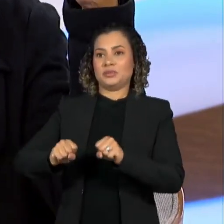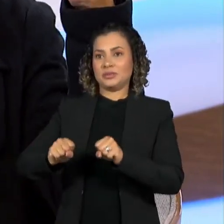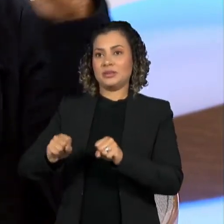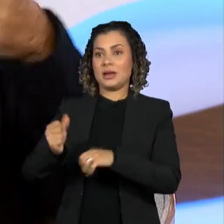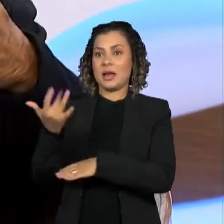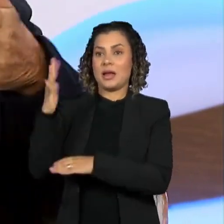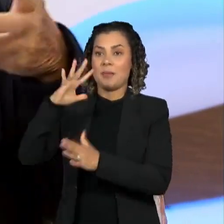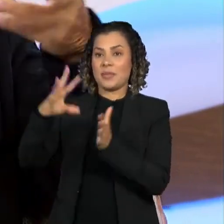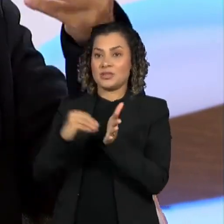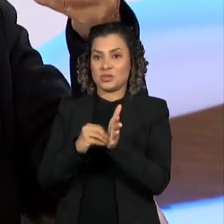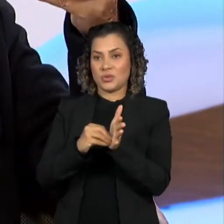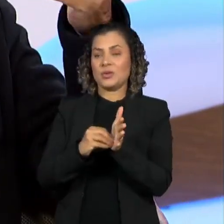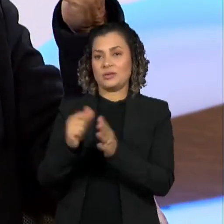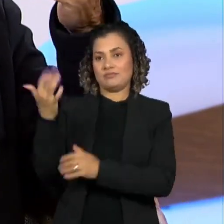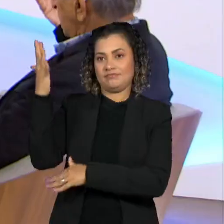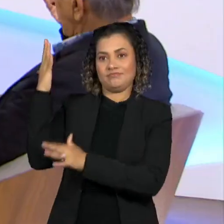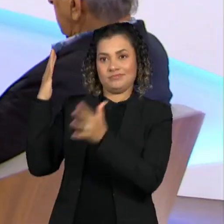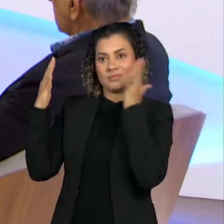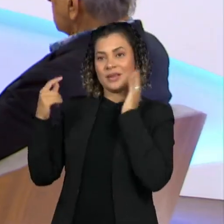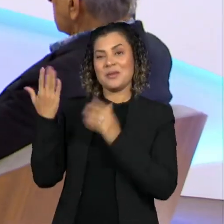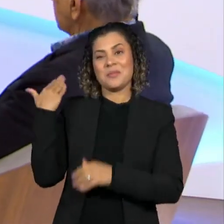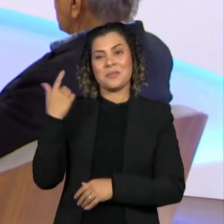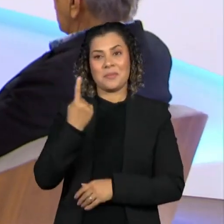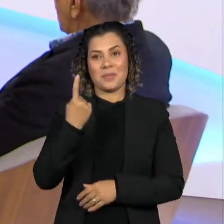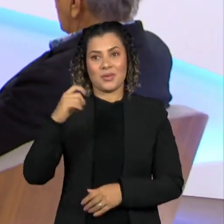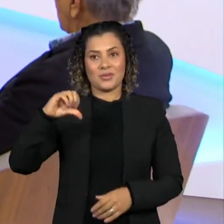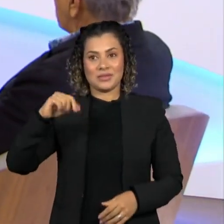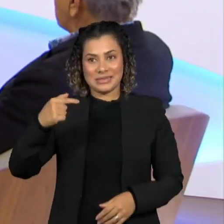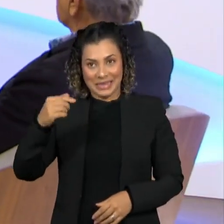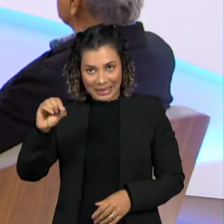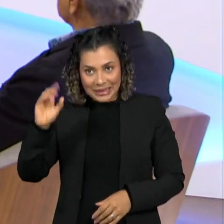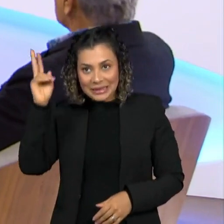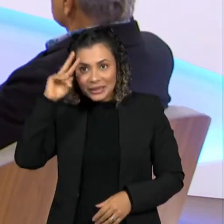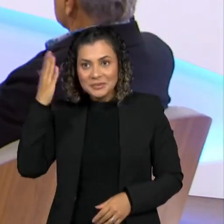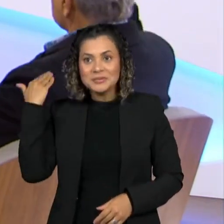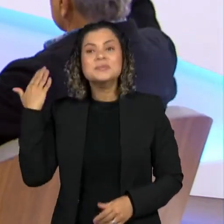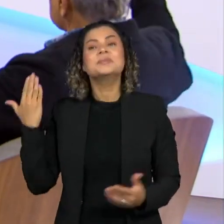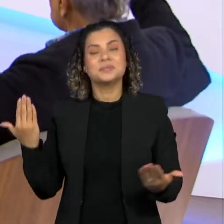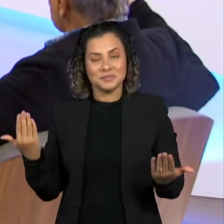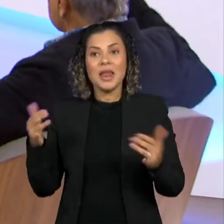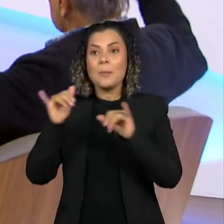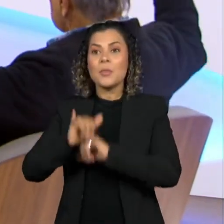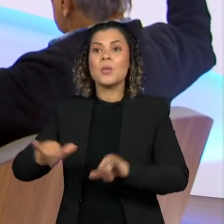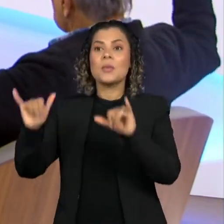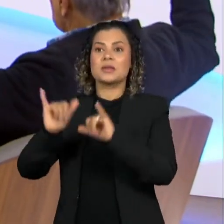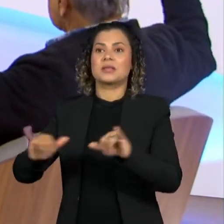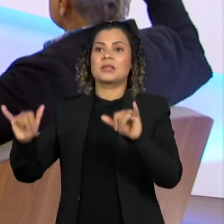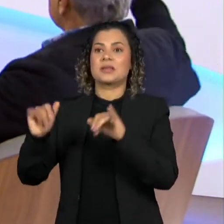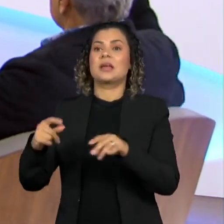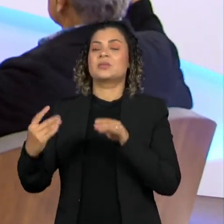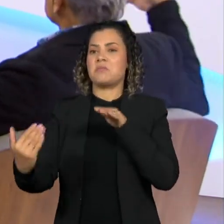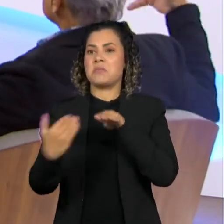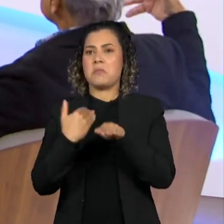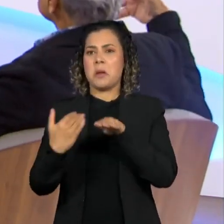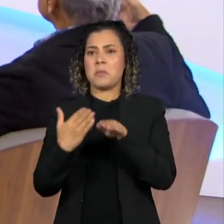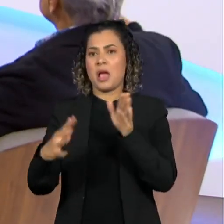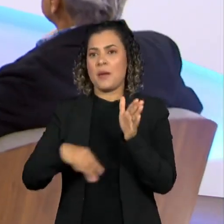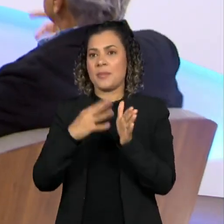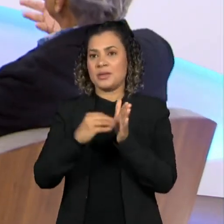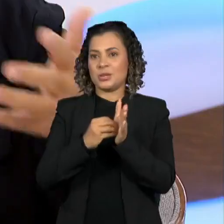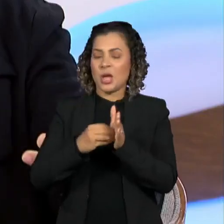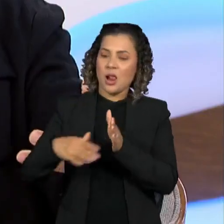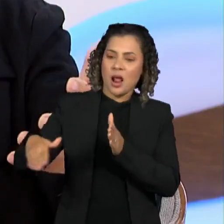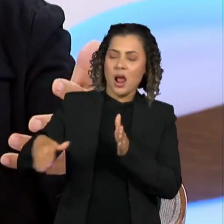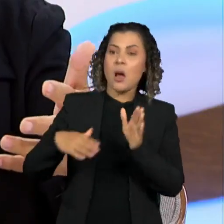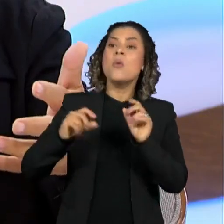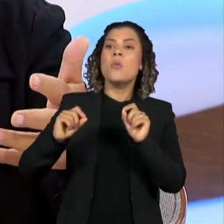e se você lembrar por exemplo nos anos 70 a publicidade que eles faziam da Transamazônica era conquista